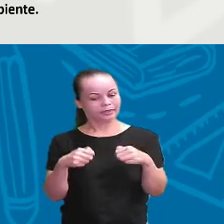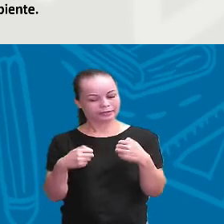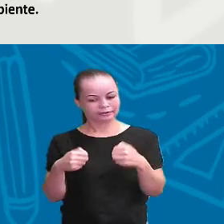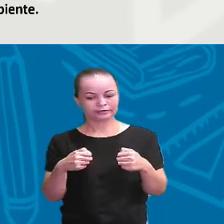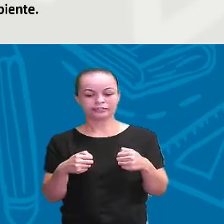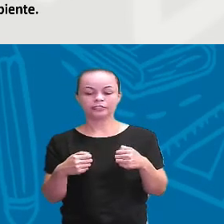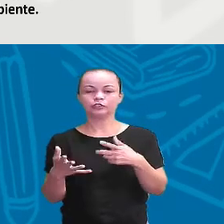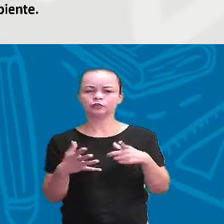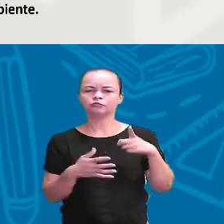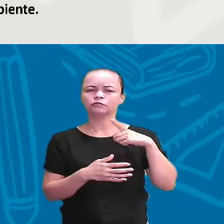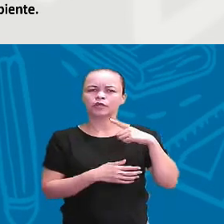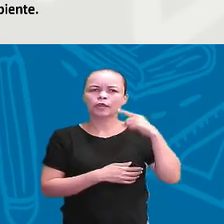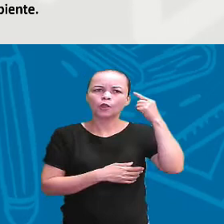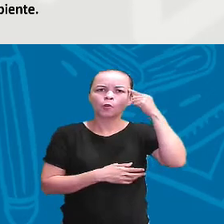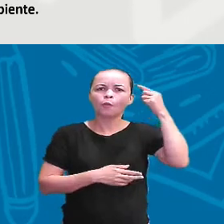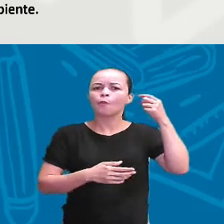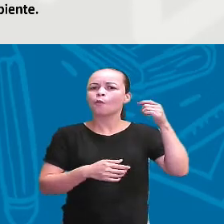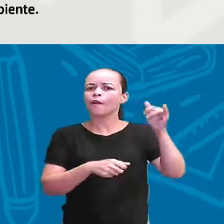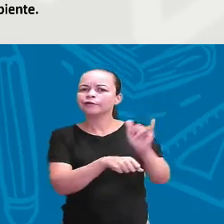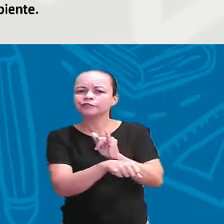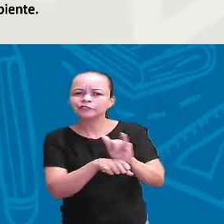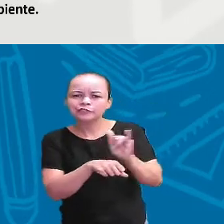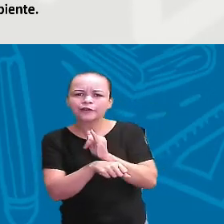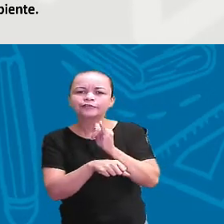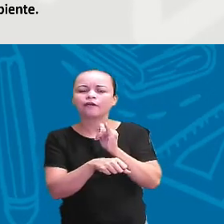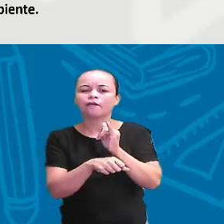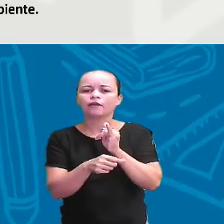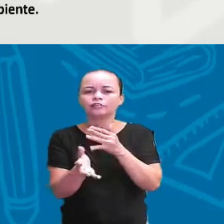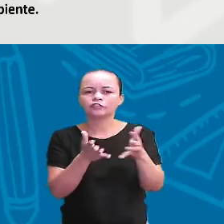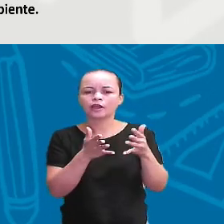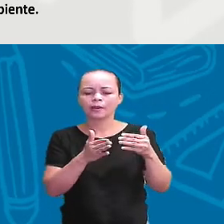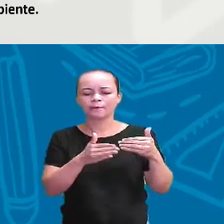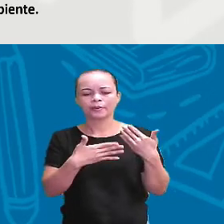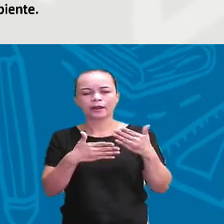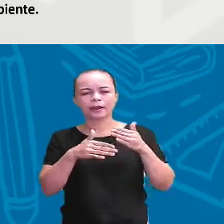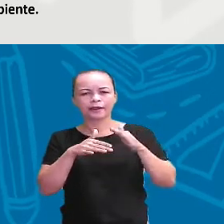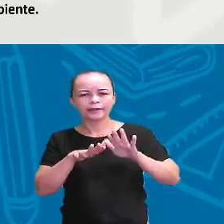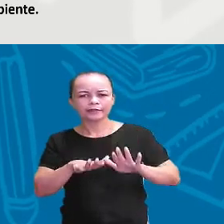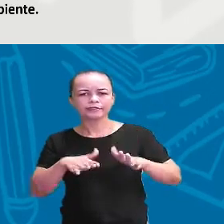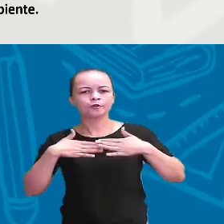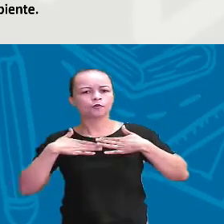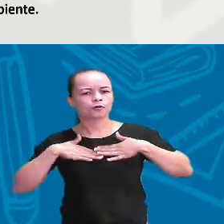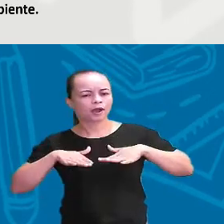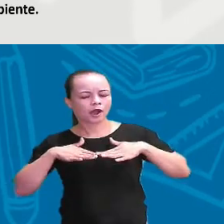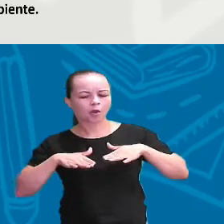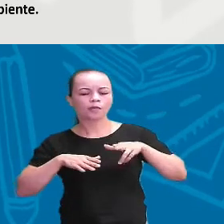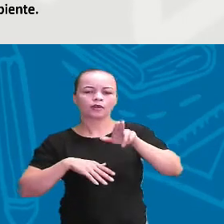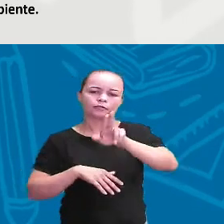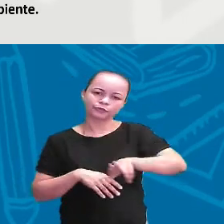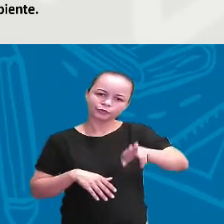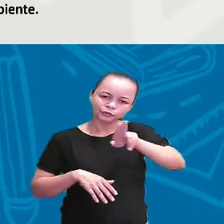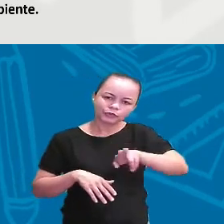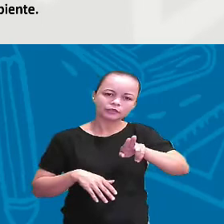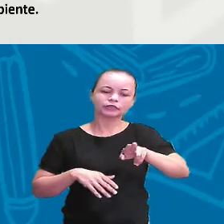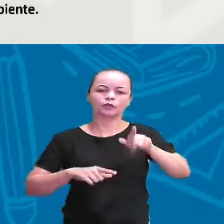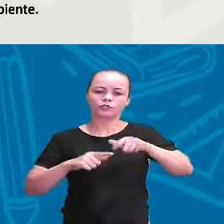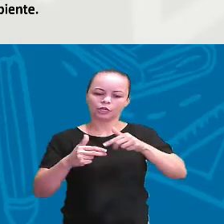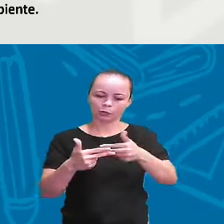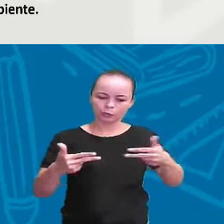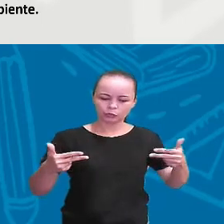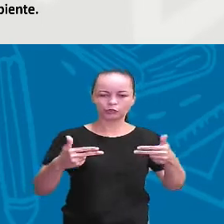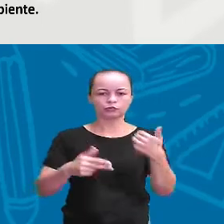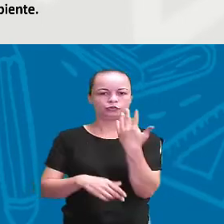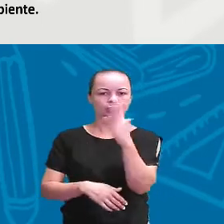ter algum plano estratégico para ir, ó, ir devagar usando os recursos da natureza, para não